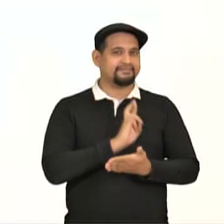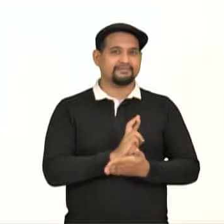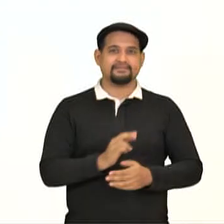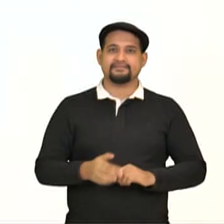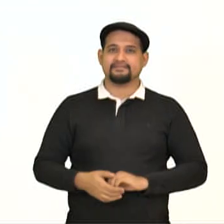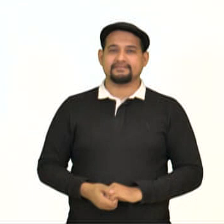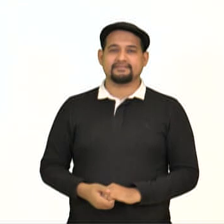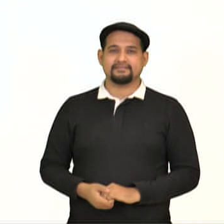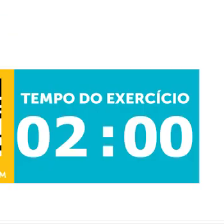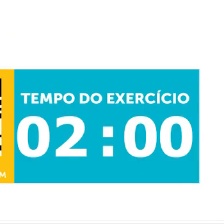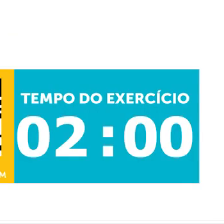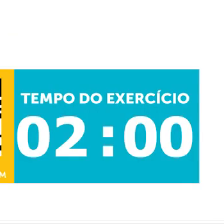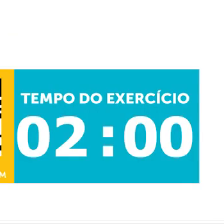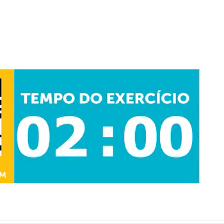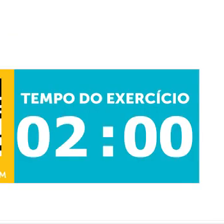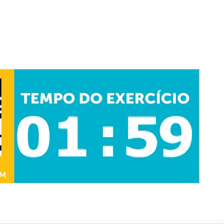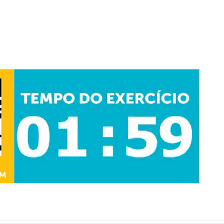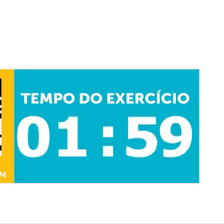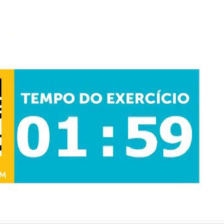resposta.